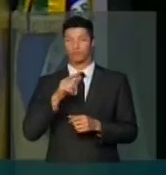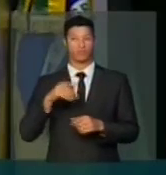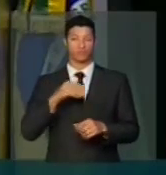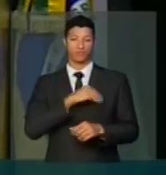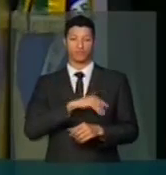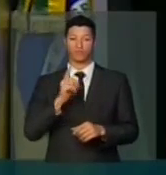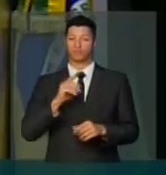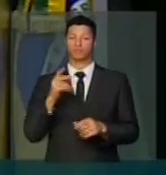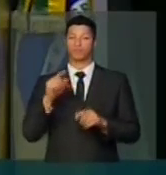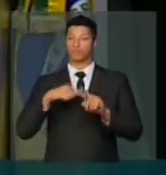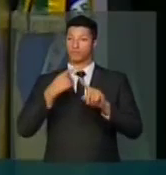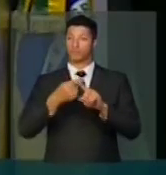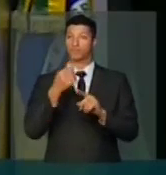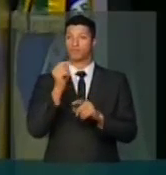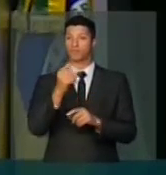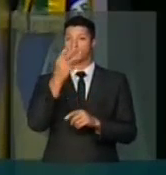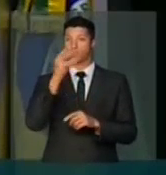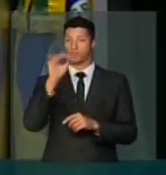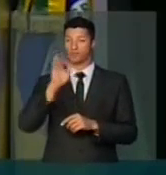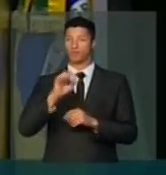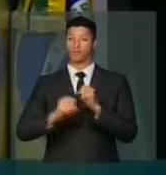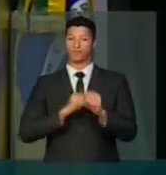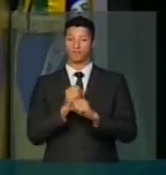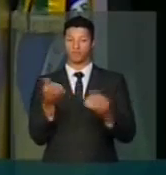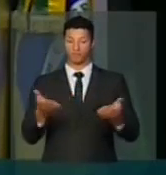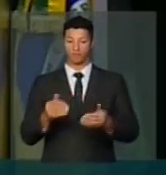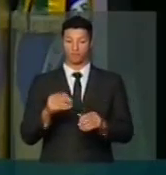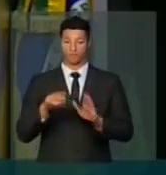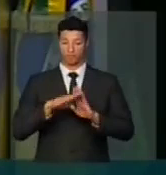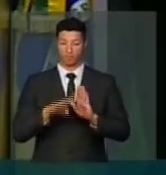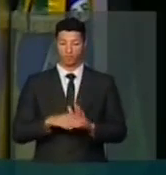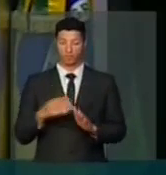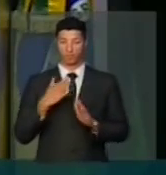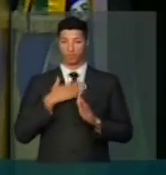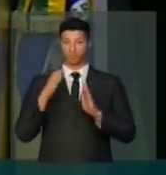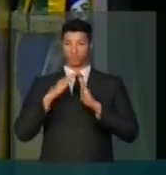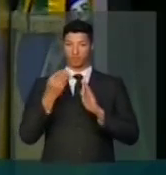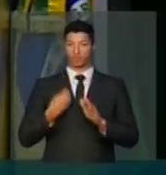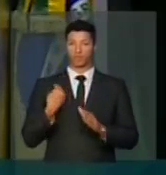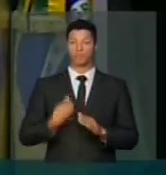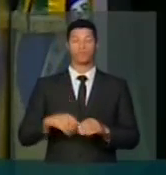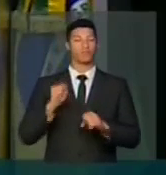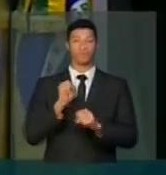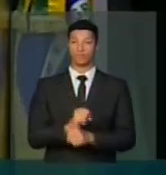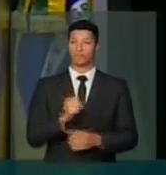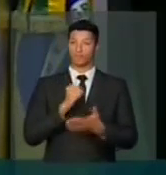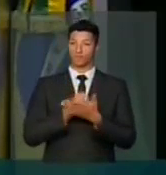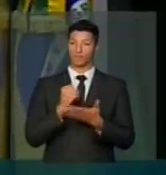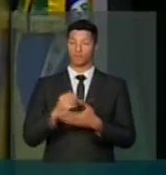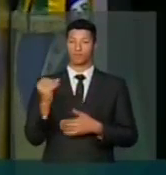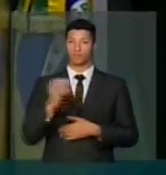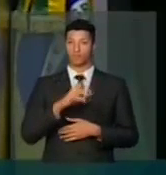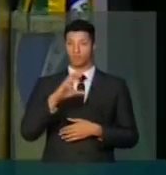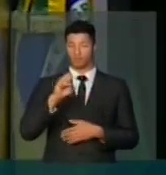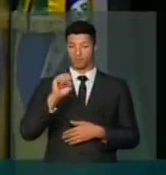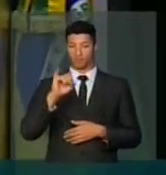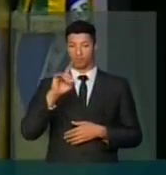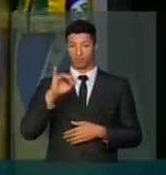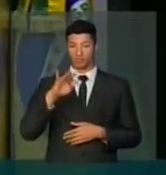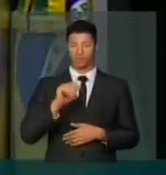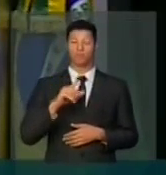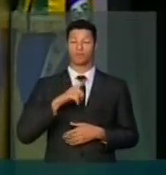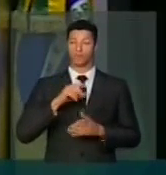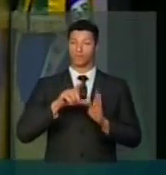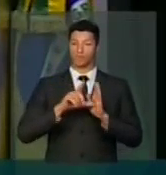bolso aumentou quase 30% este ano. O programa Minha Casa Minha Vida praticamente parou de contratar novas residências. Há atrasos